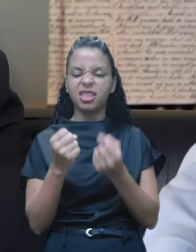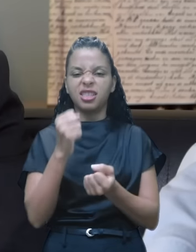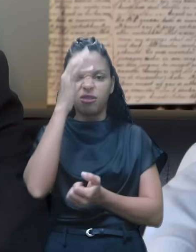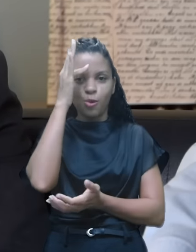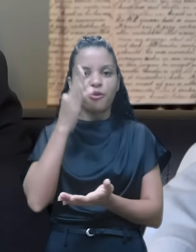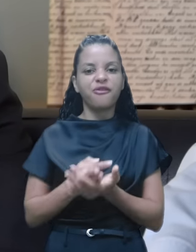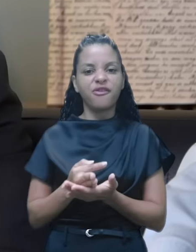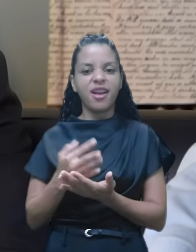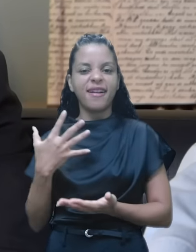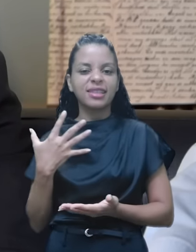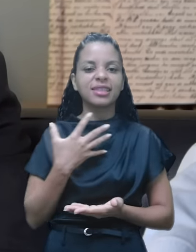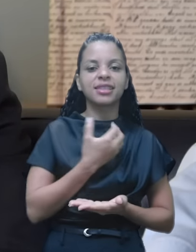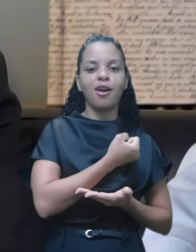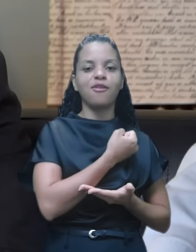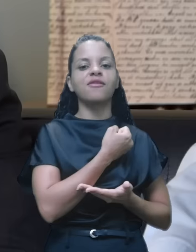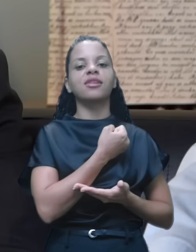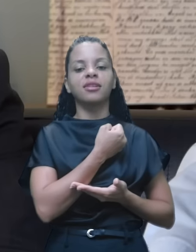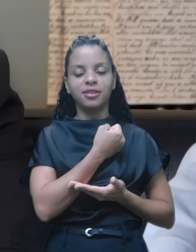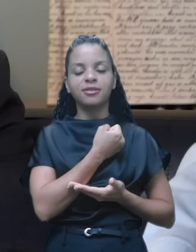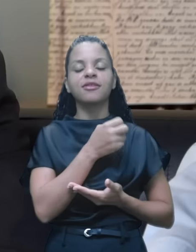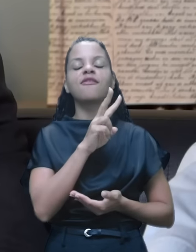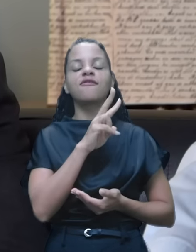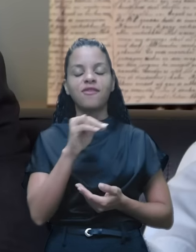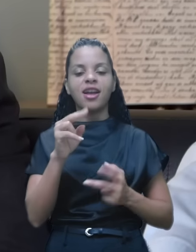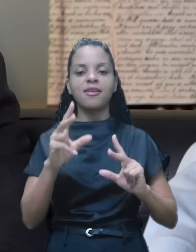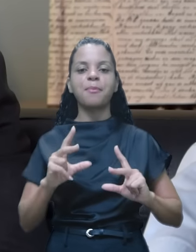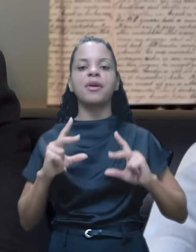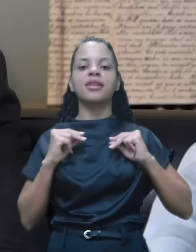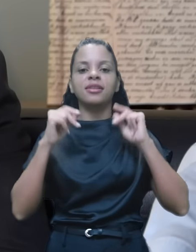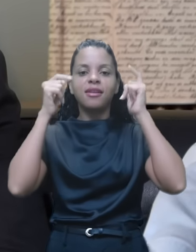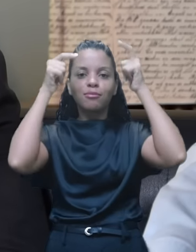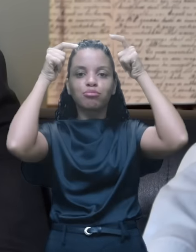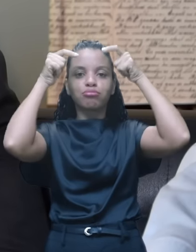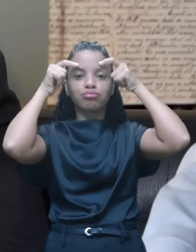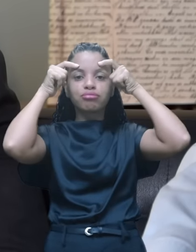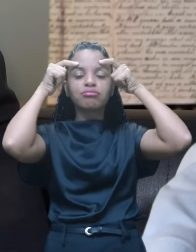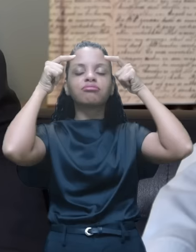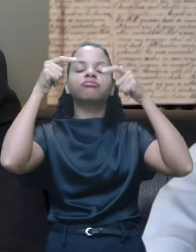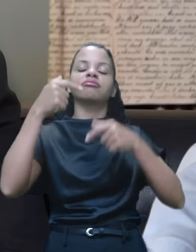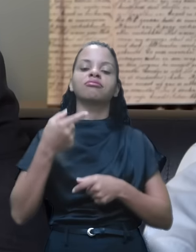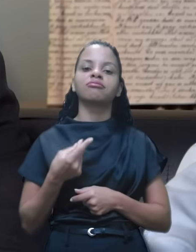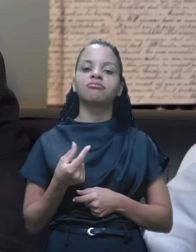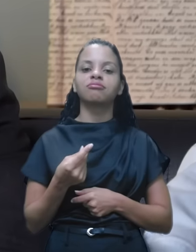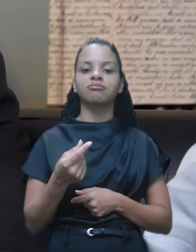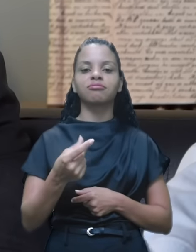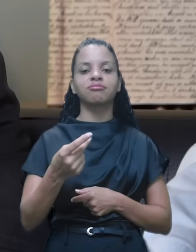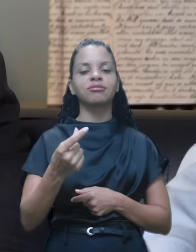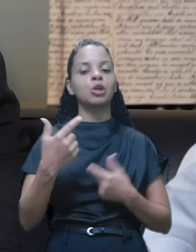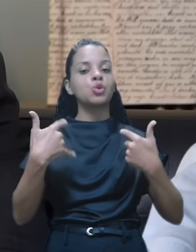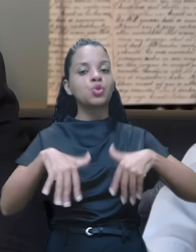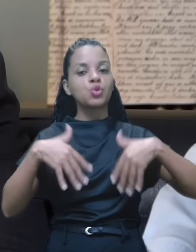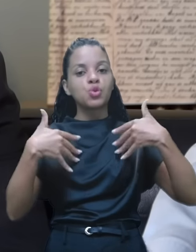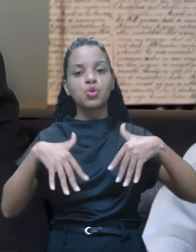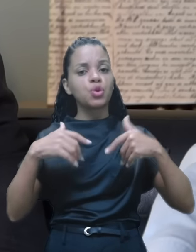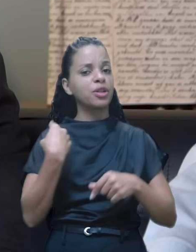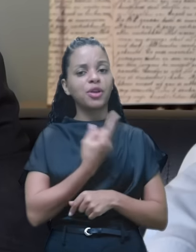que aceitou Ele como seu Salvador pessoal. Você receberá a recompensa. E a recompensa é algo inimaginável para o ser humano,